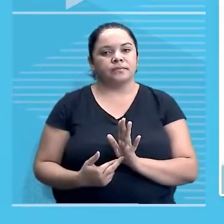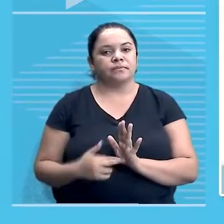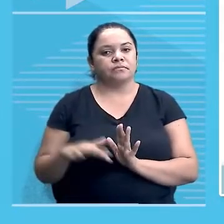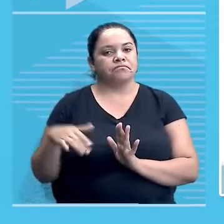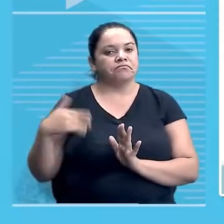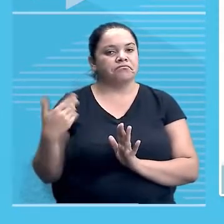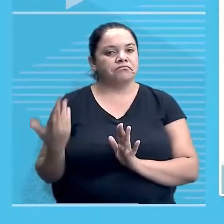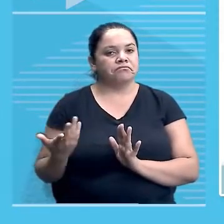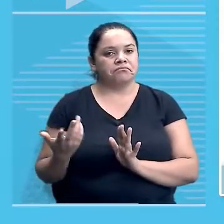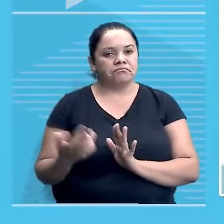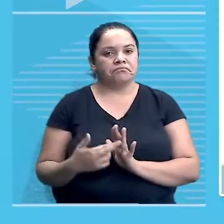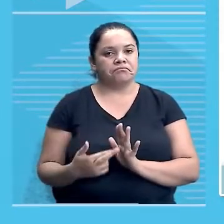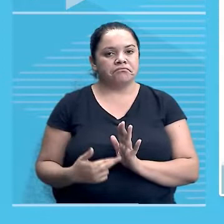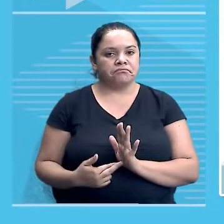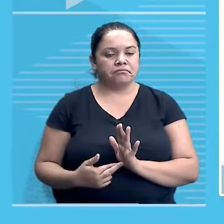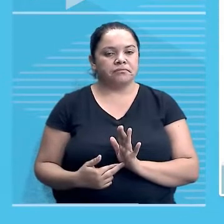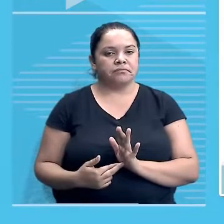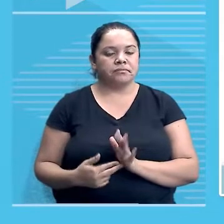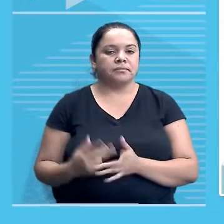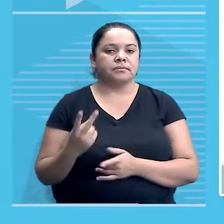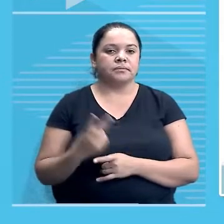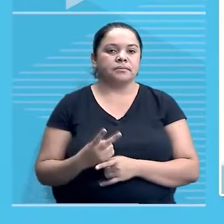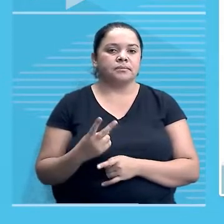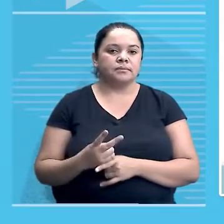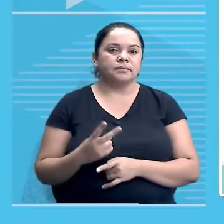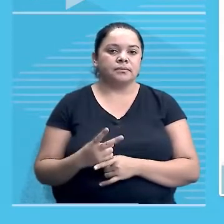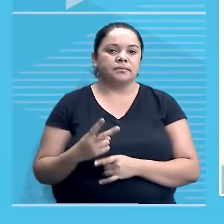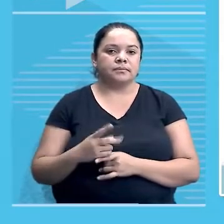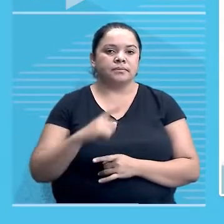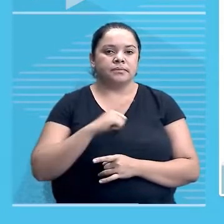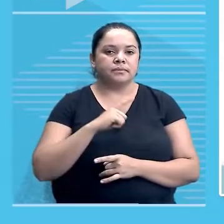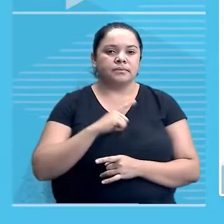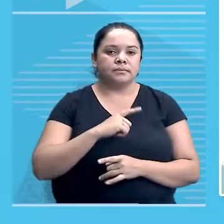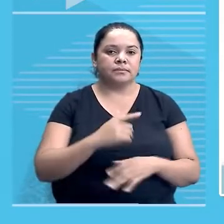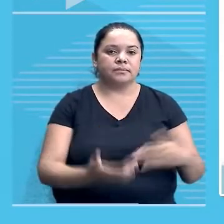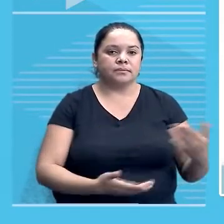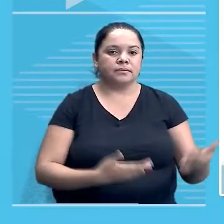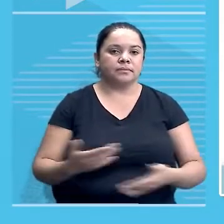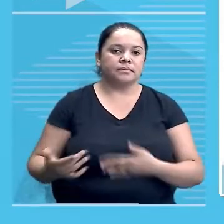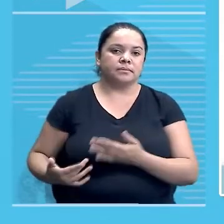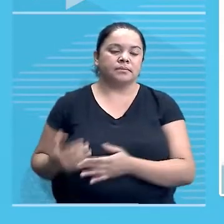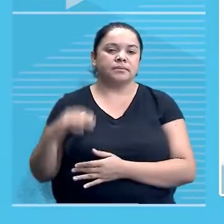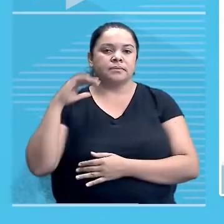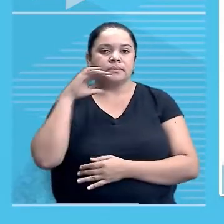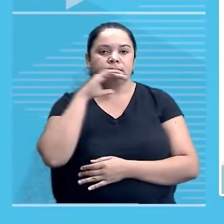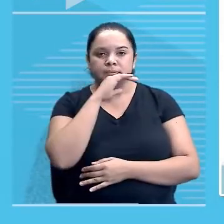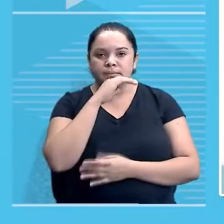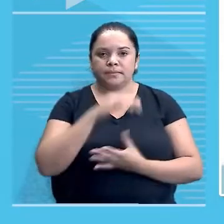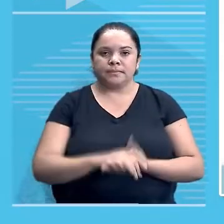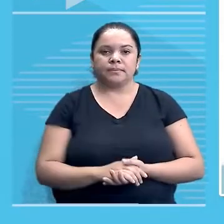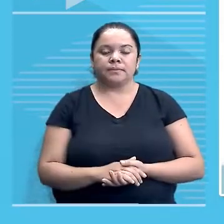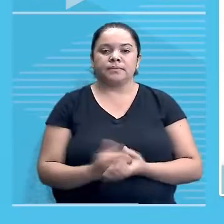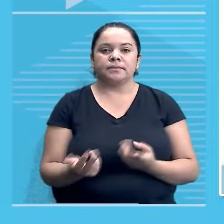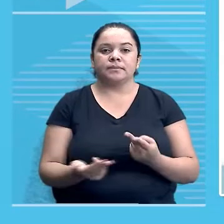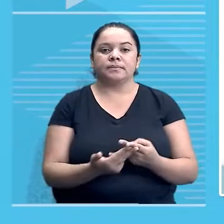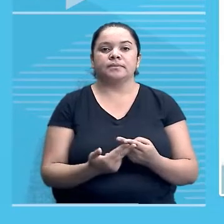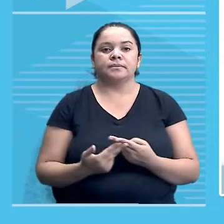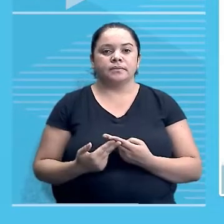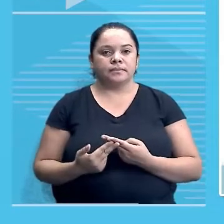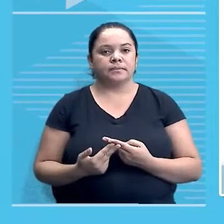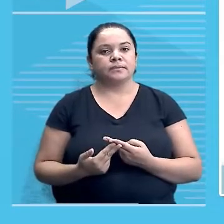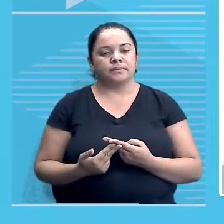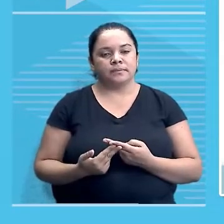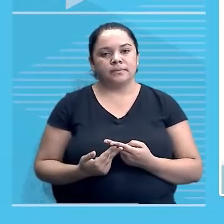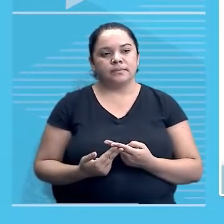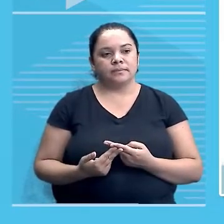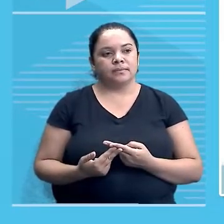padrão? Sempre eu tenho a transferência de calor em decorrência da